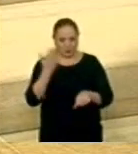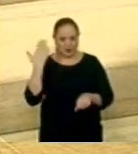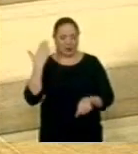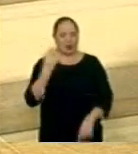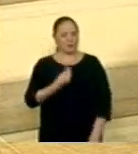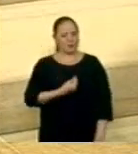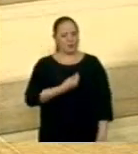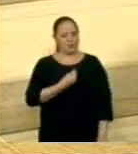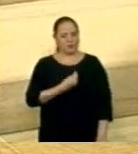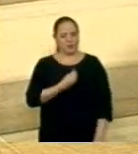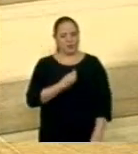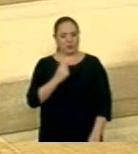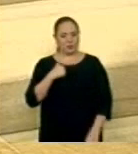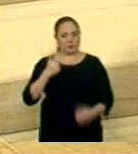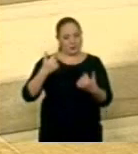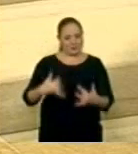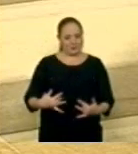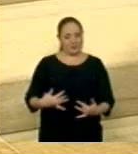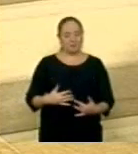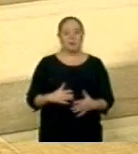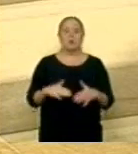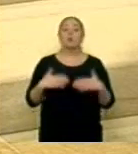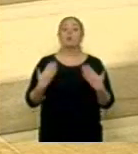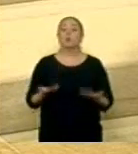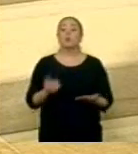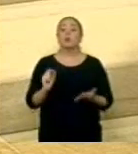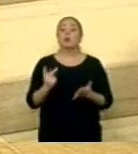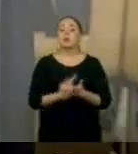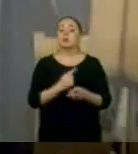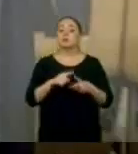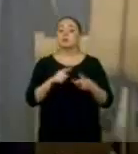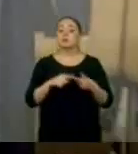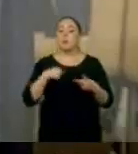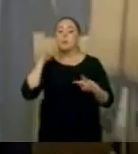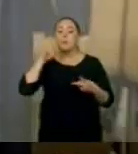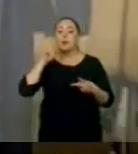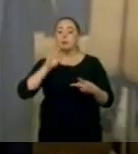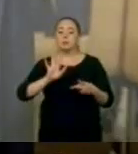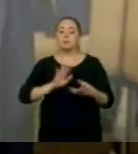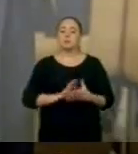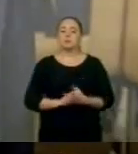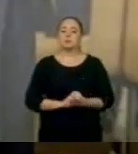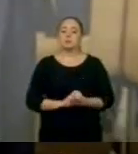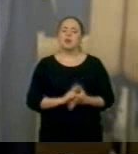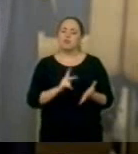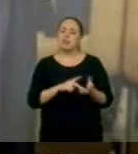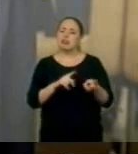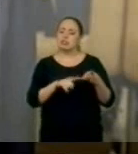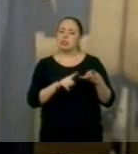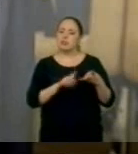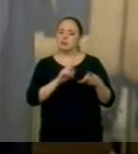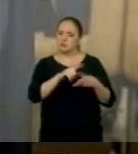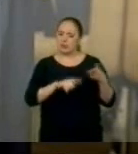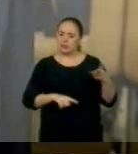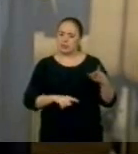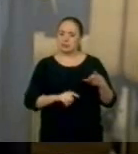viveram estas situações. Quais eram essas duas que me lembro agora? Na verdade, três.